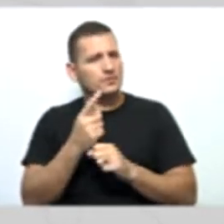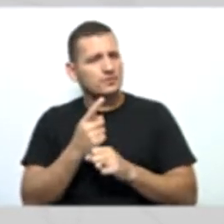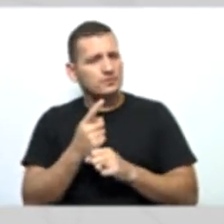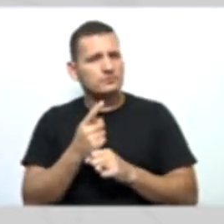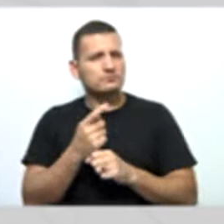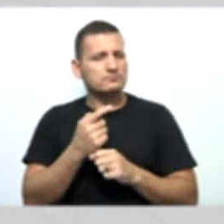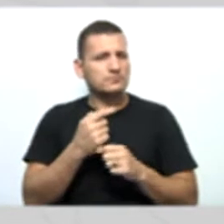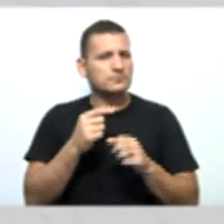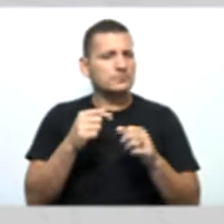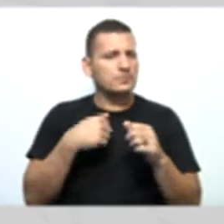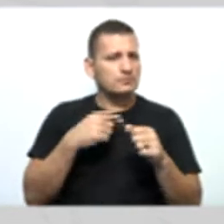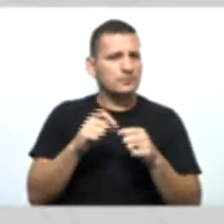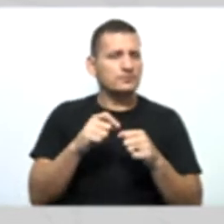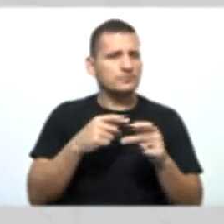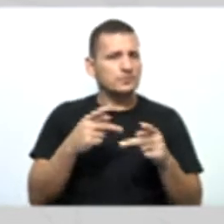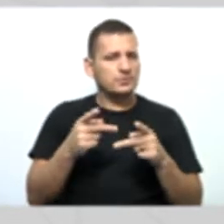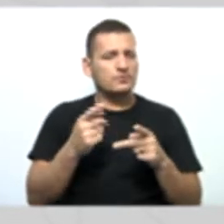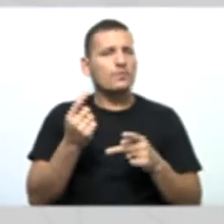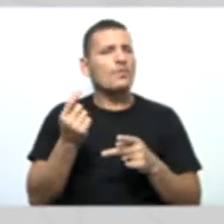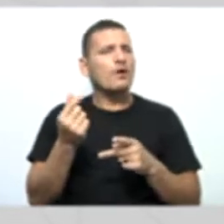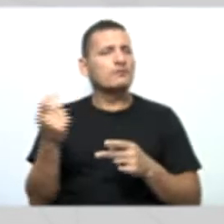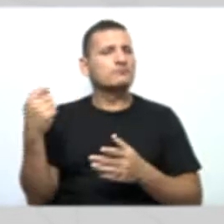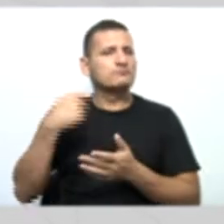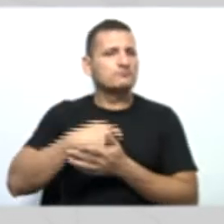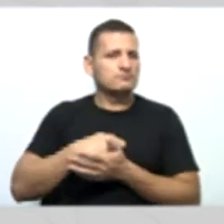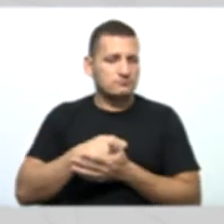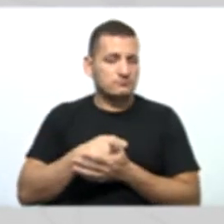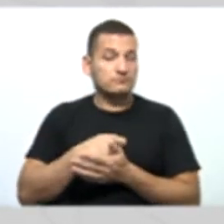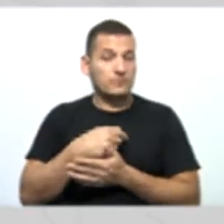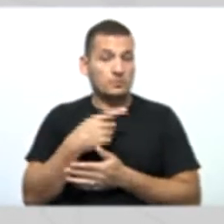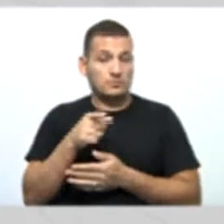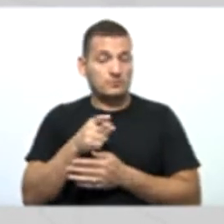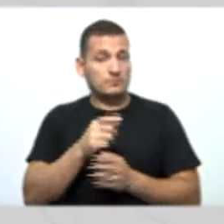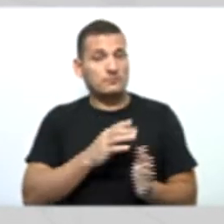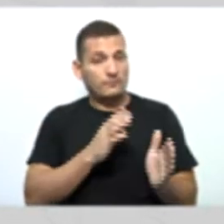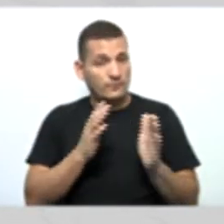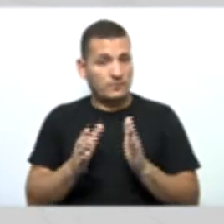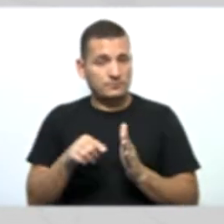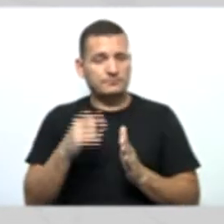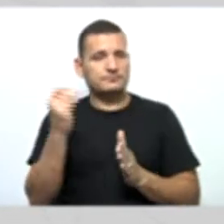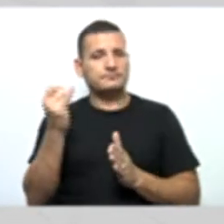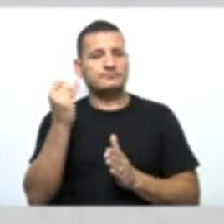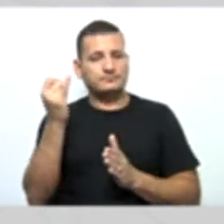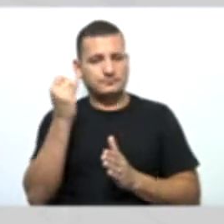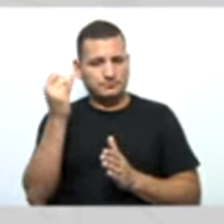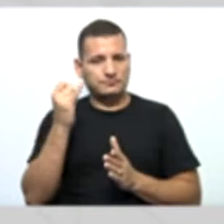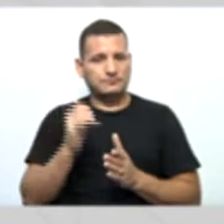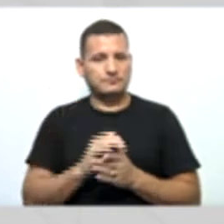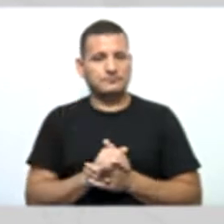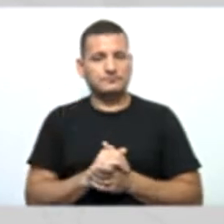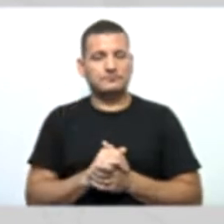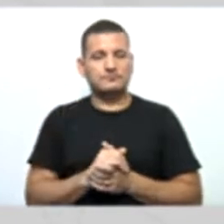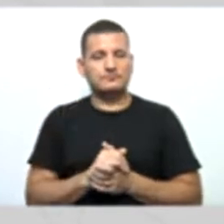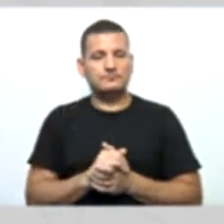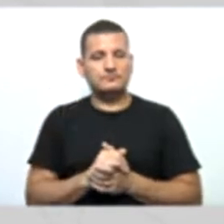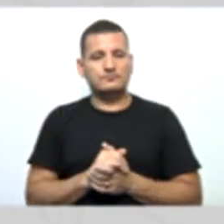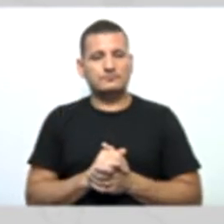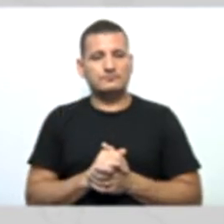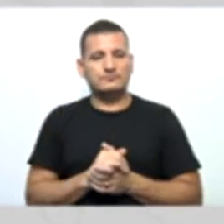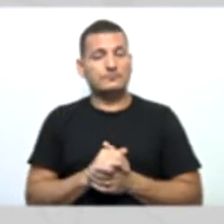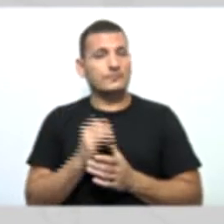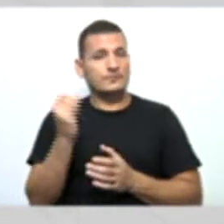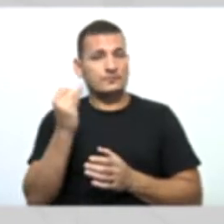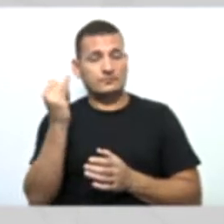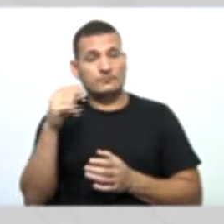isso daí? Verdade. E nessa fase, é importante a gente chamar atenção para isso, ó. Veja bem, é importante você